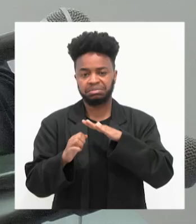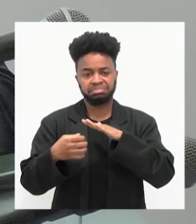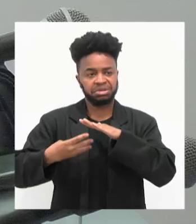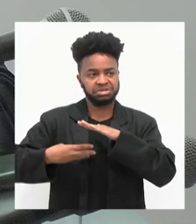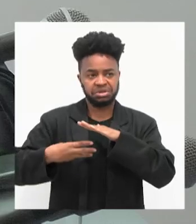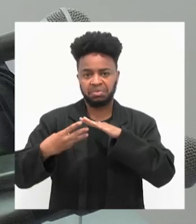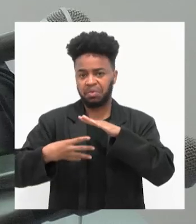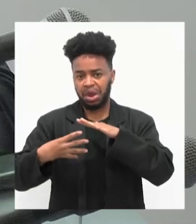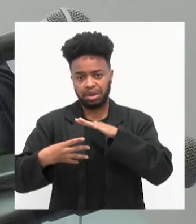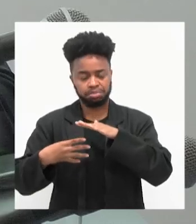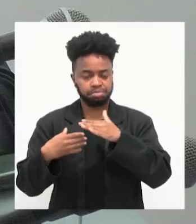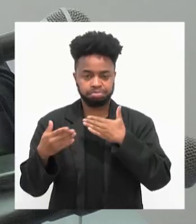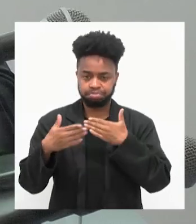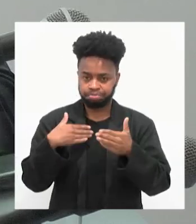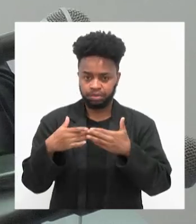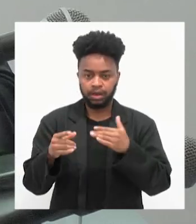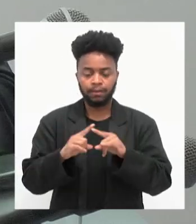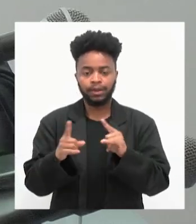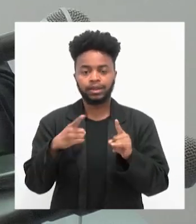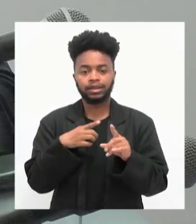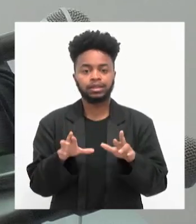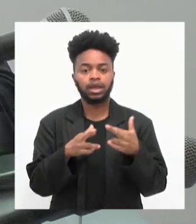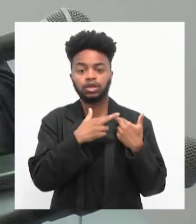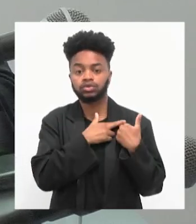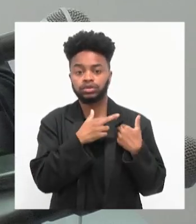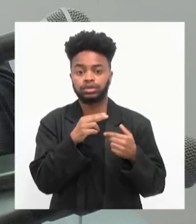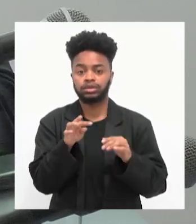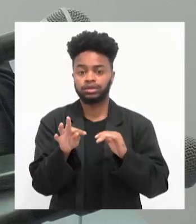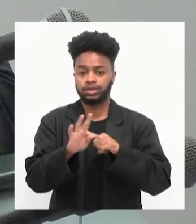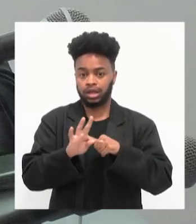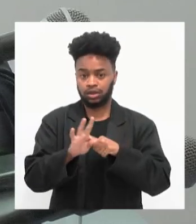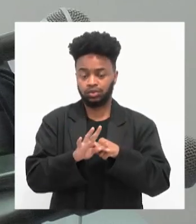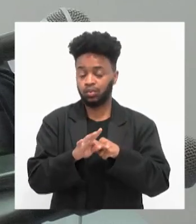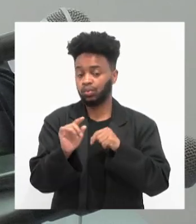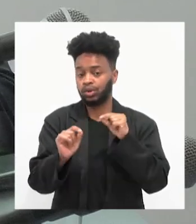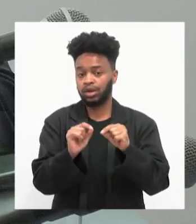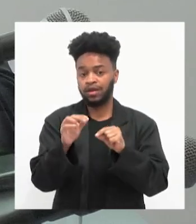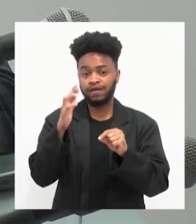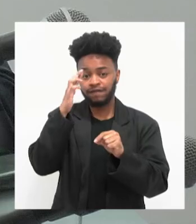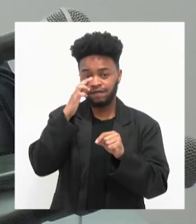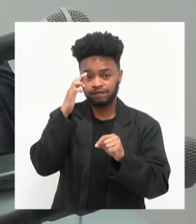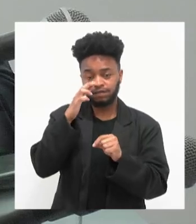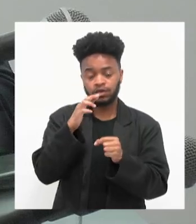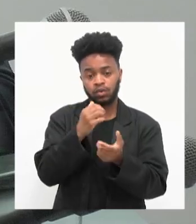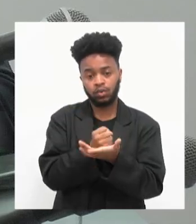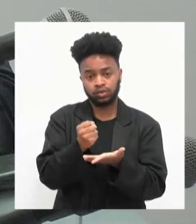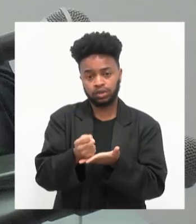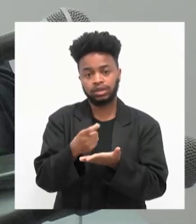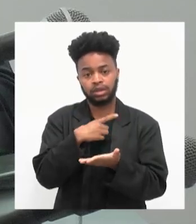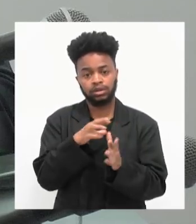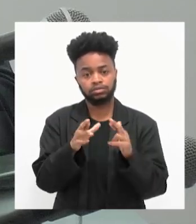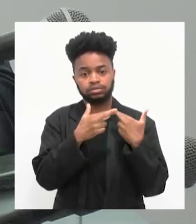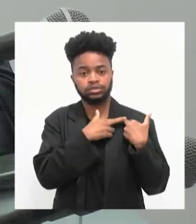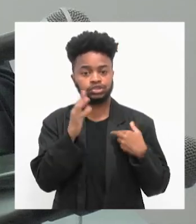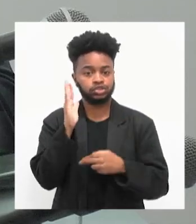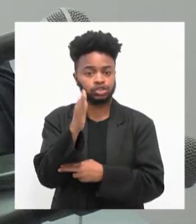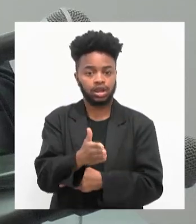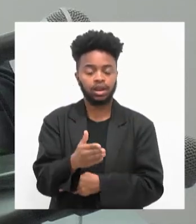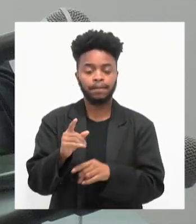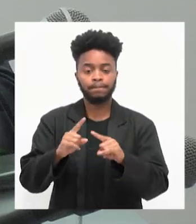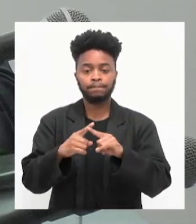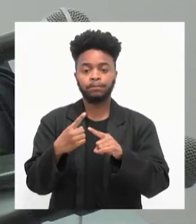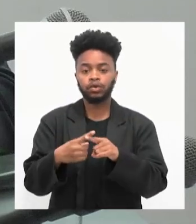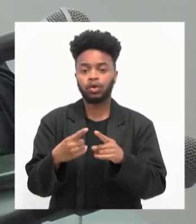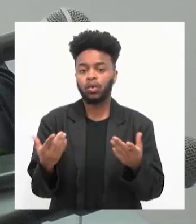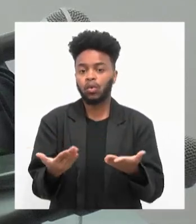lá onde for, o responsável técnico daquela força é o fiscal do contrato e ele tem competência direta. Porque o que está acontecendo